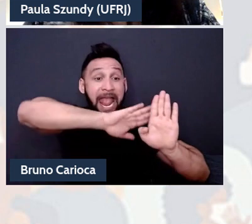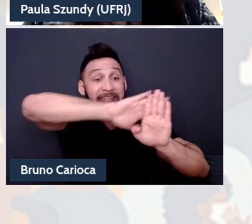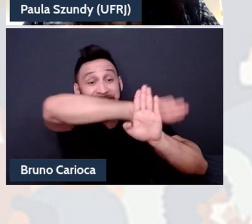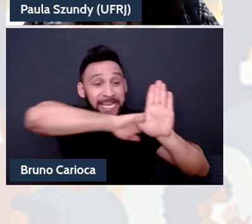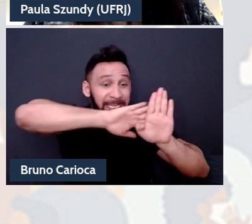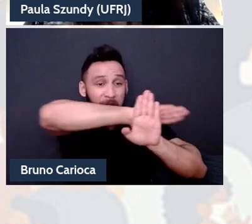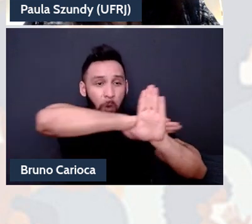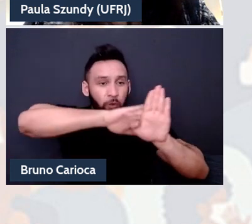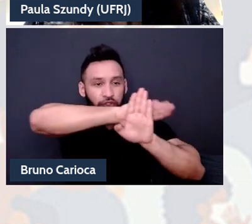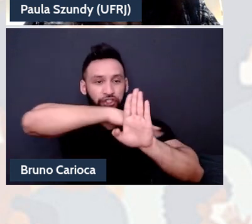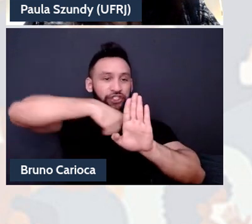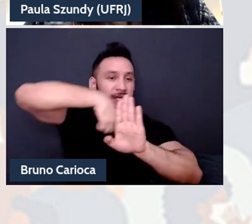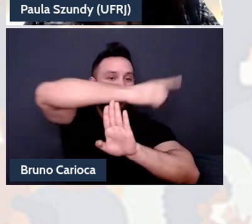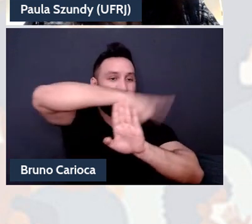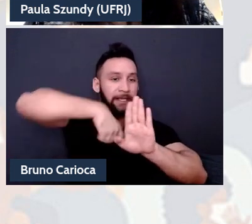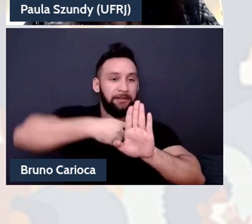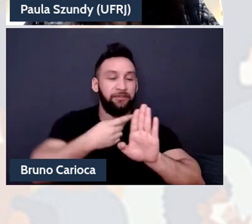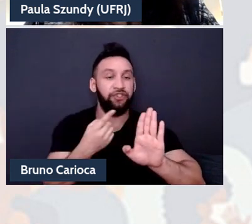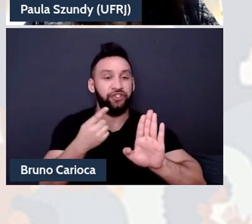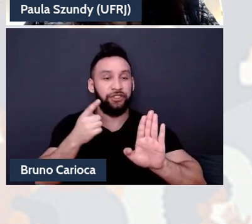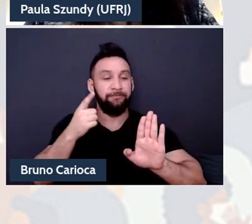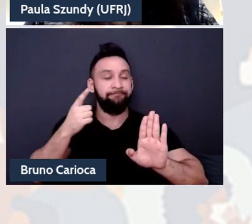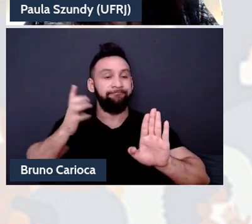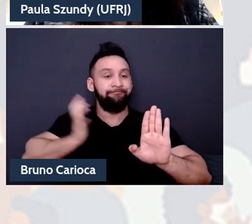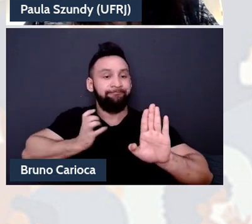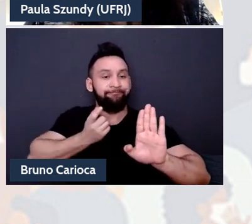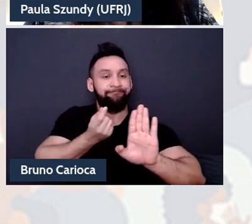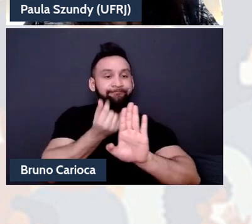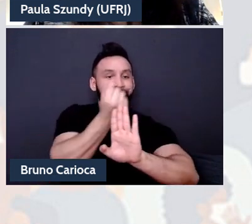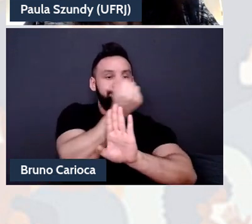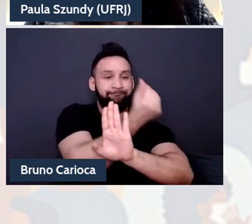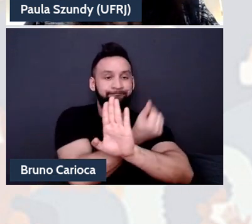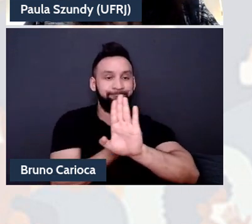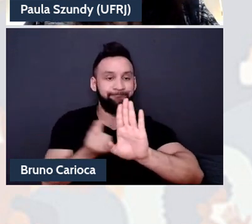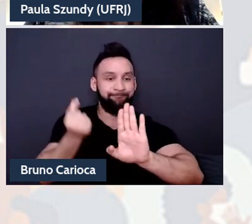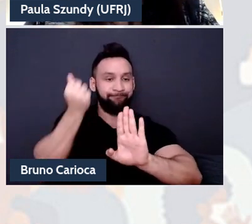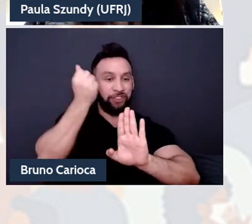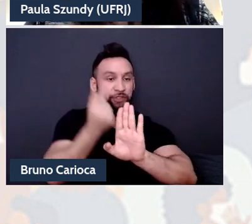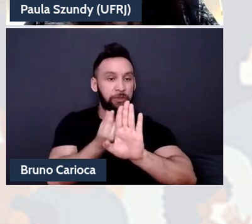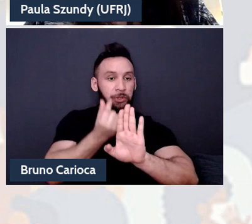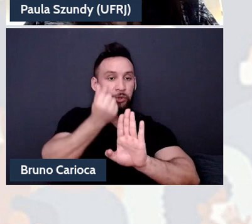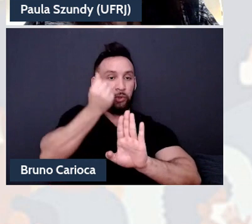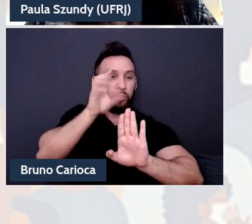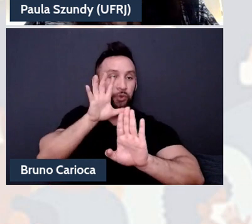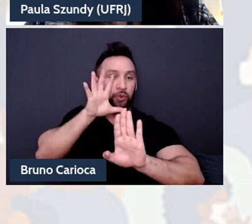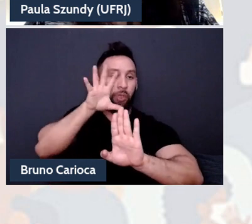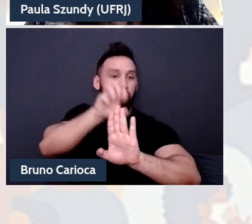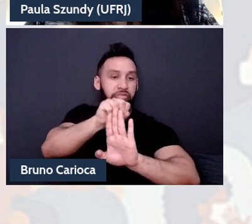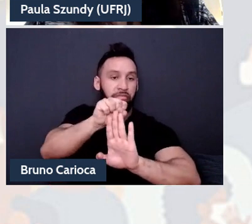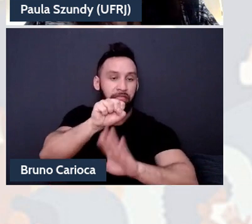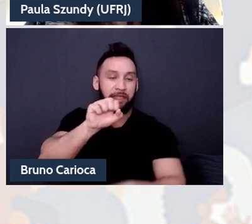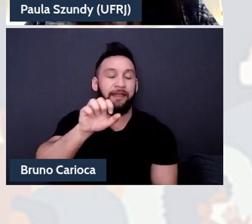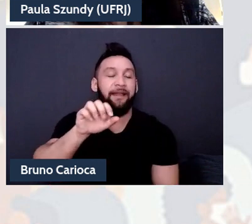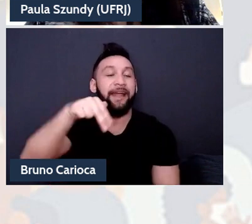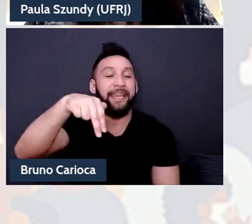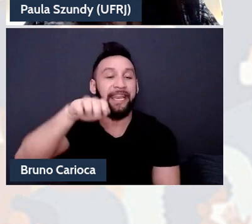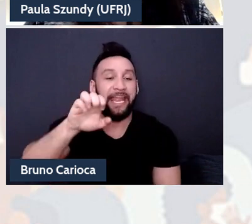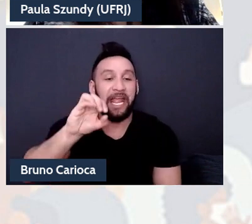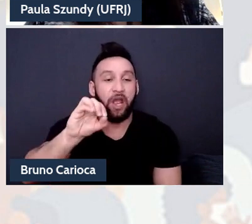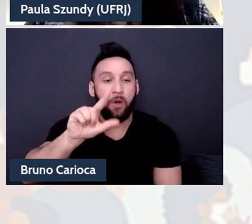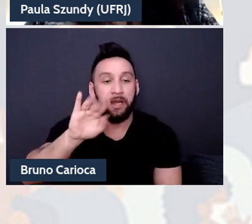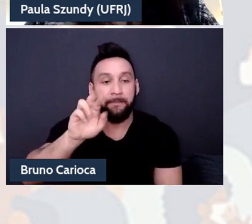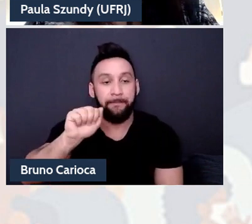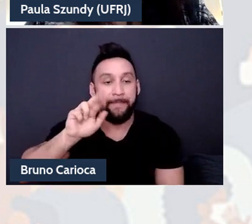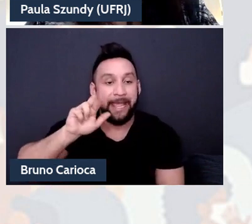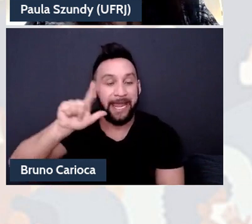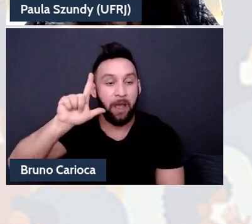né, e para então focar nos letramentos deslegitimados, né, na